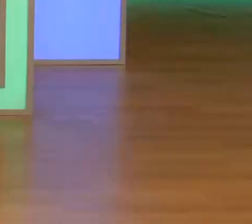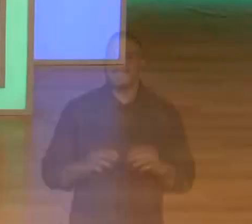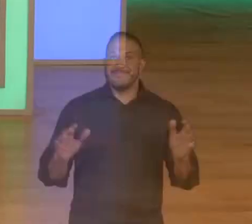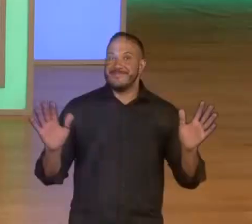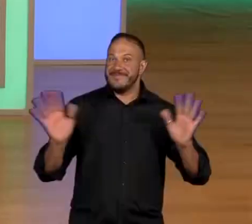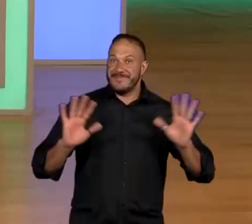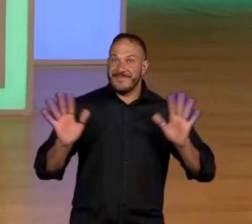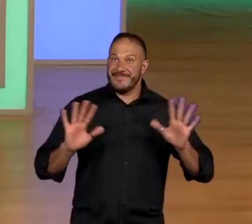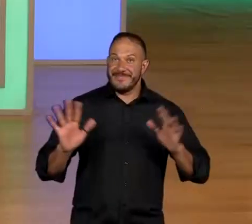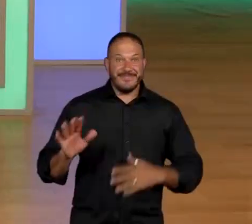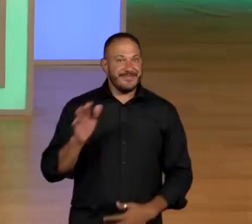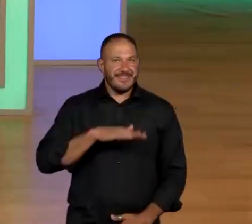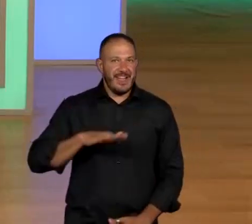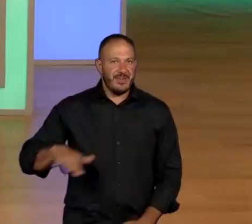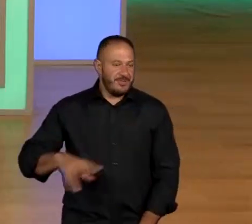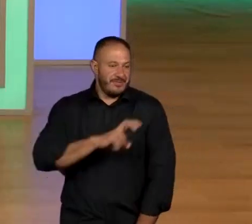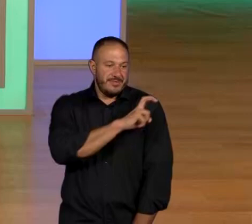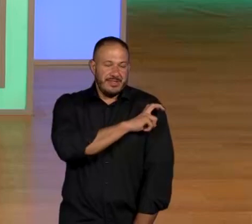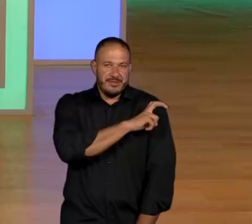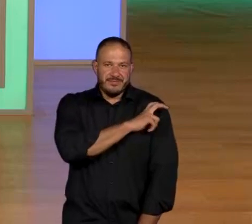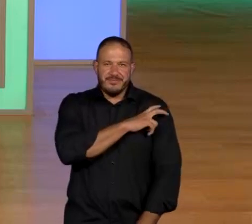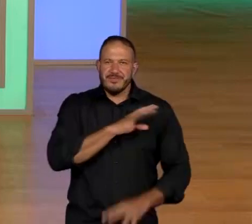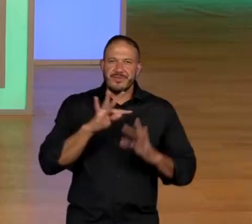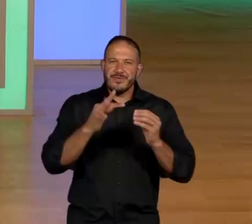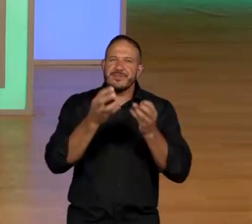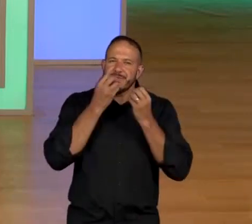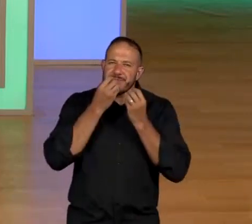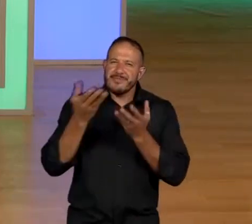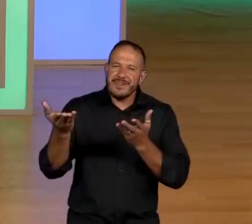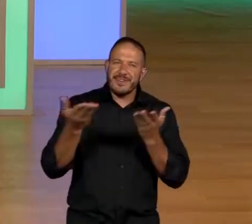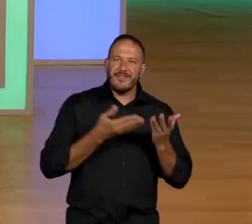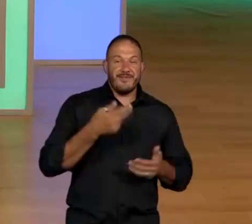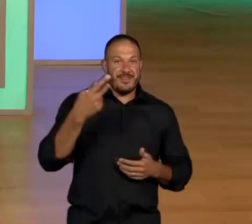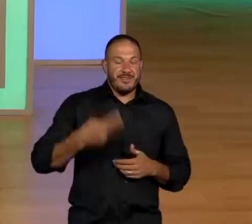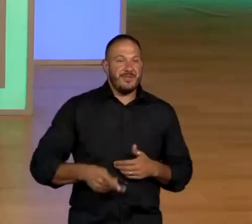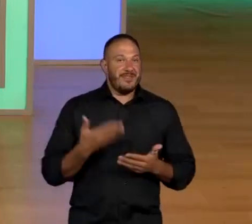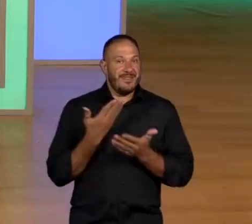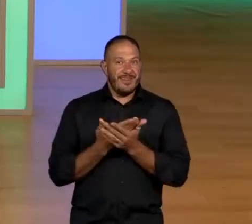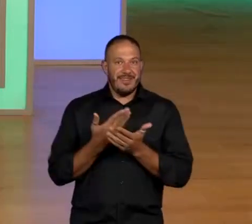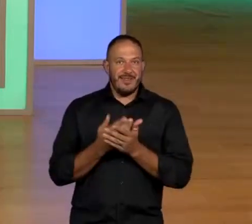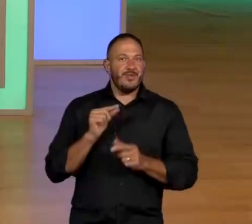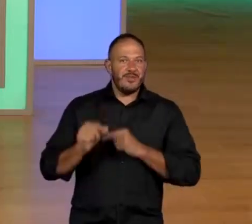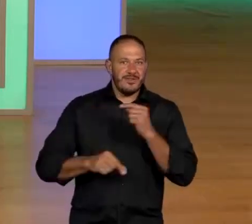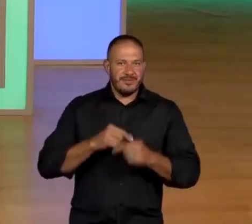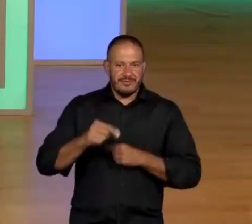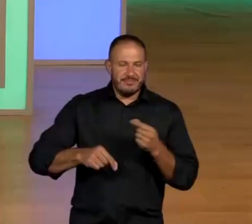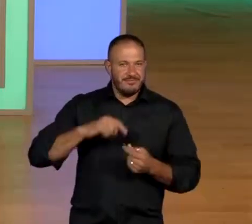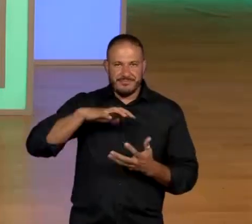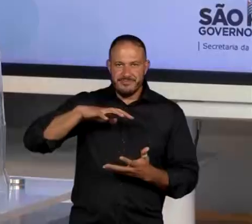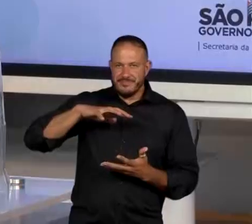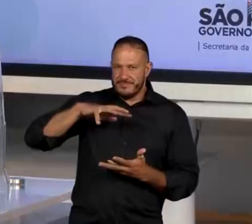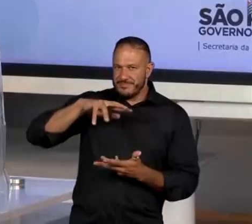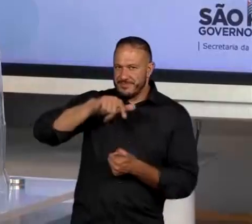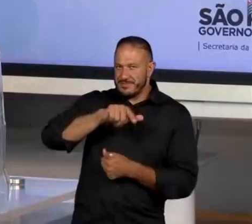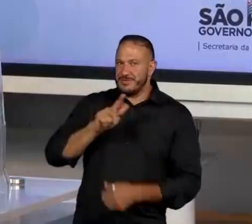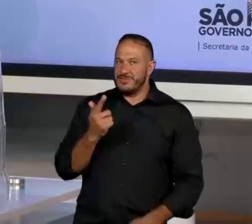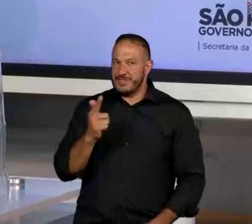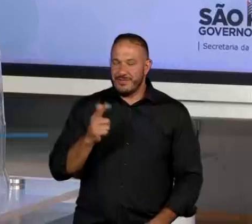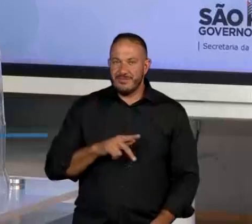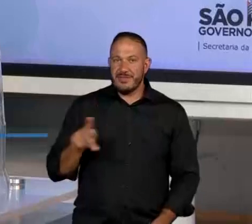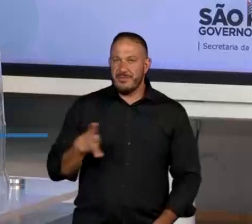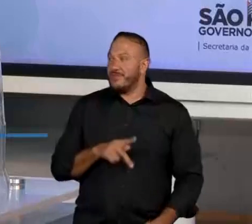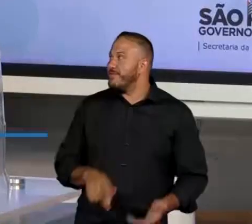Olá, galerinha do quinto ano, sejam todos muito bem-vindos à nossa aula de Geografia. Eu sou a